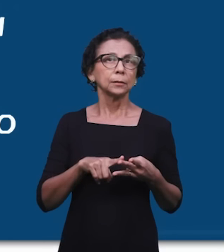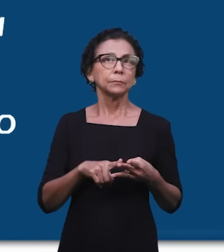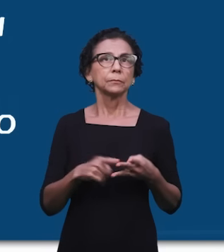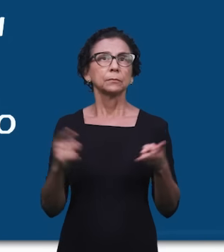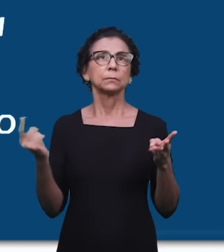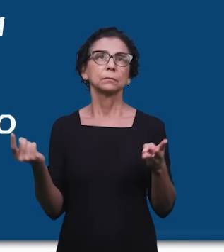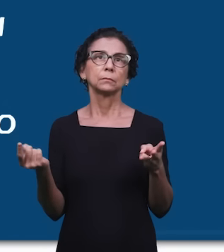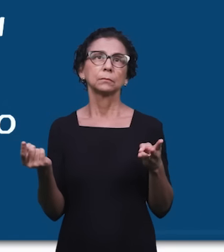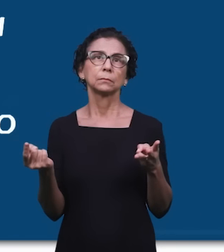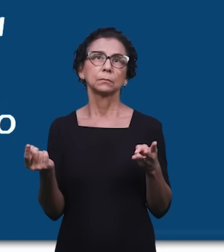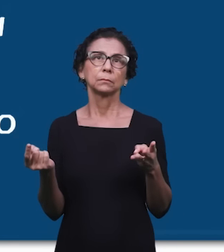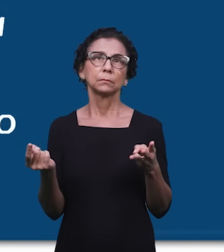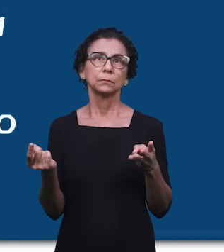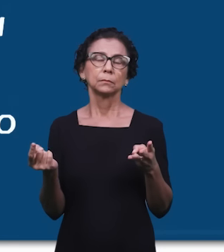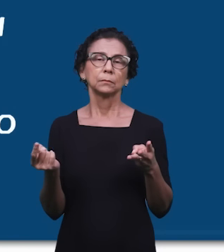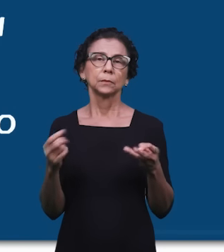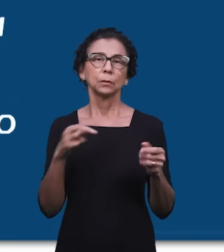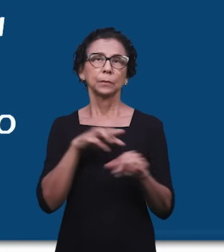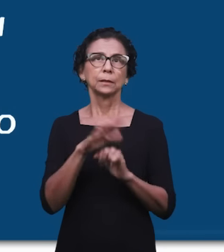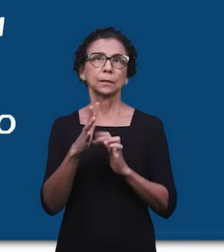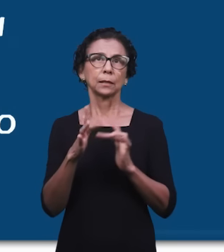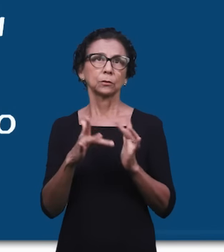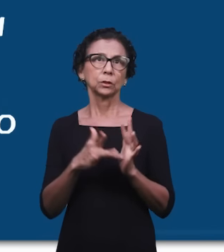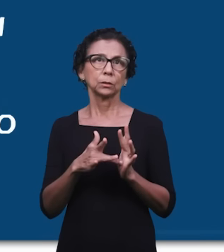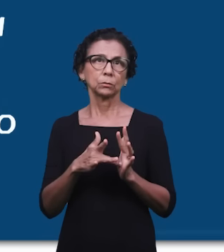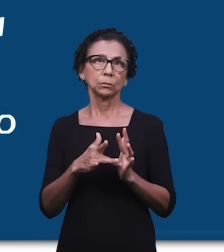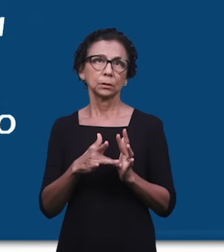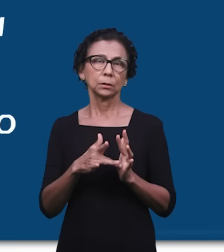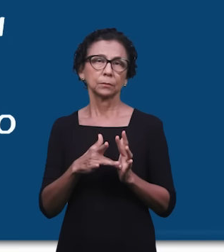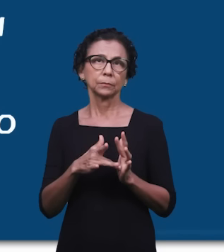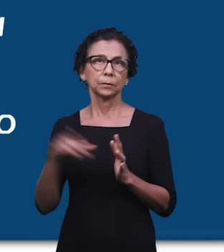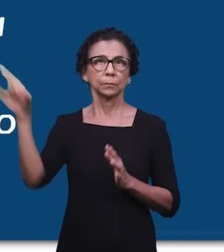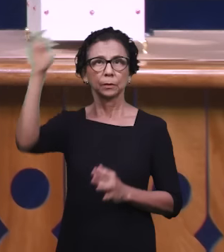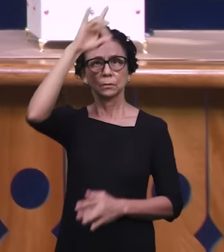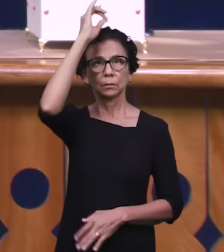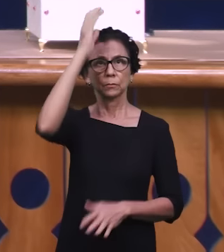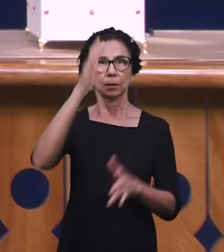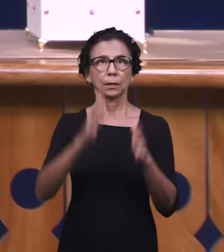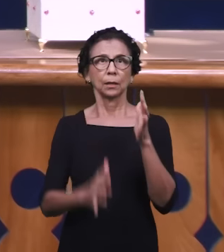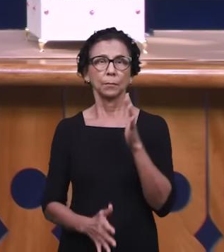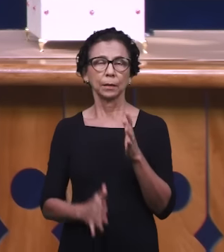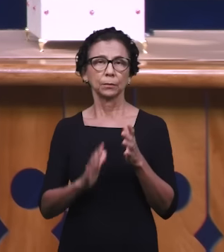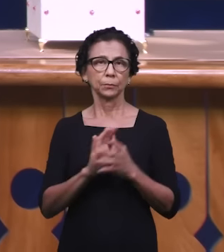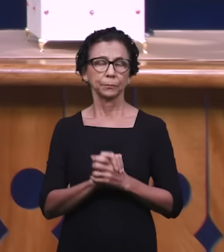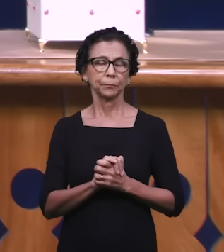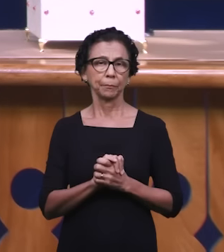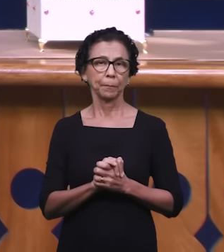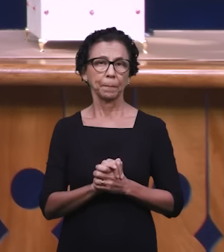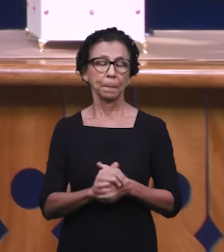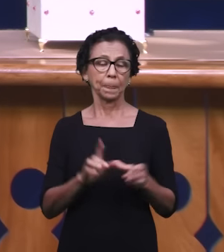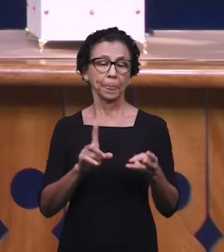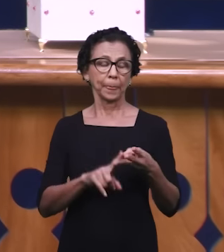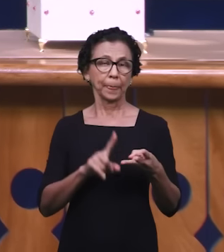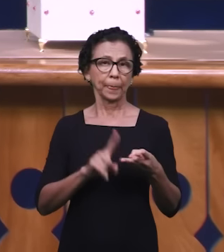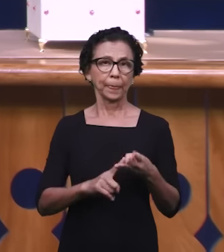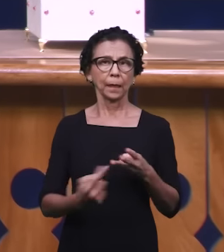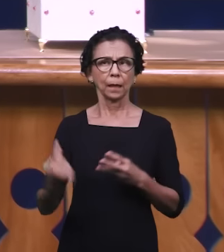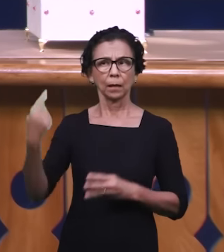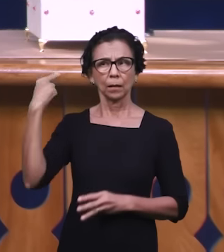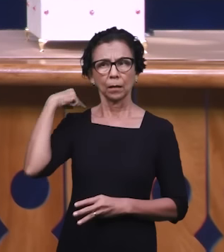quando o Espírito Santo, então, foi derramado lá no Pentecostes. Nós observamos o seguinte, que em todas